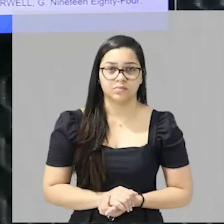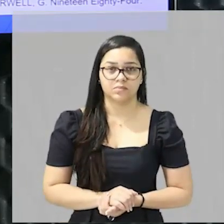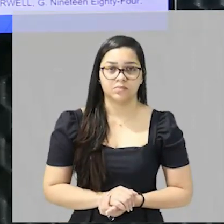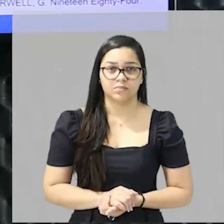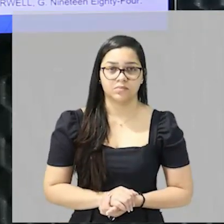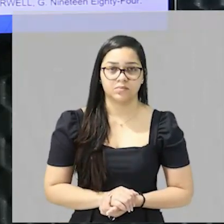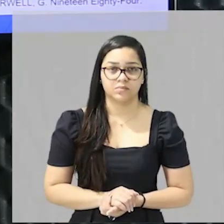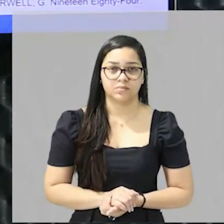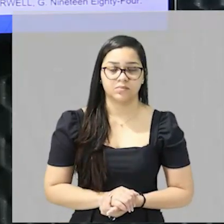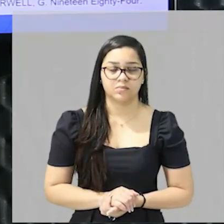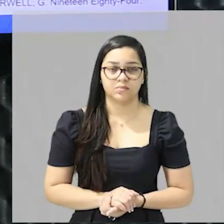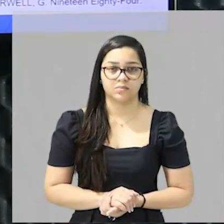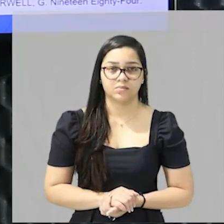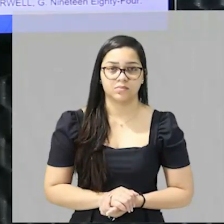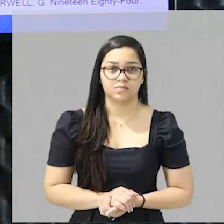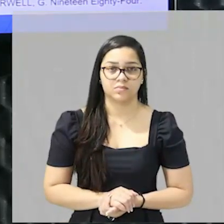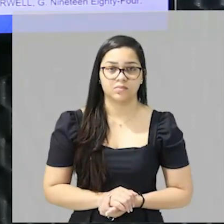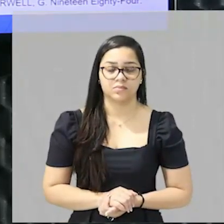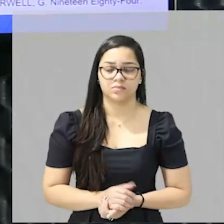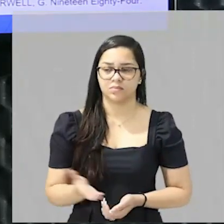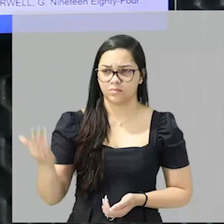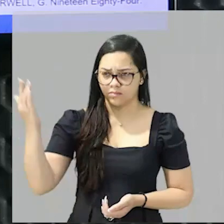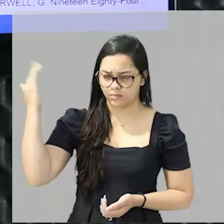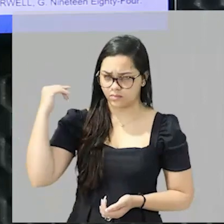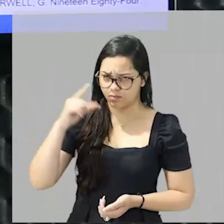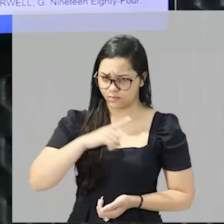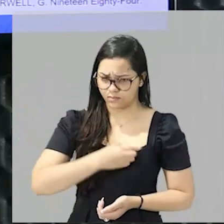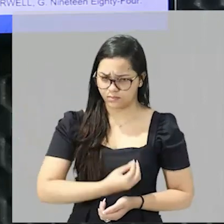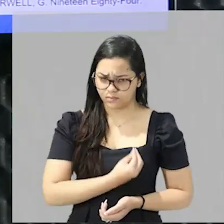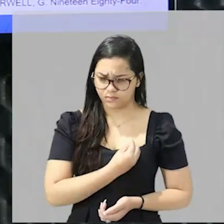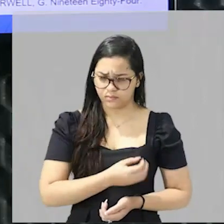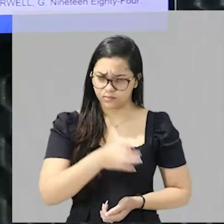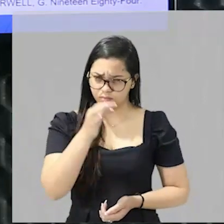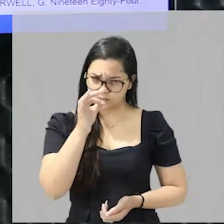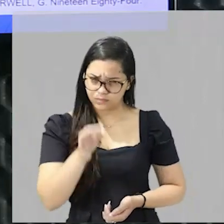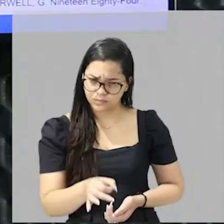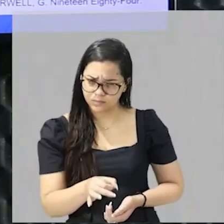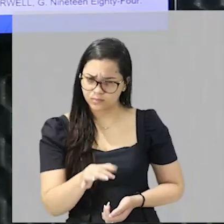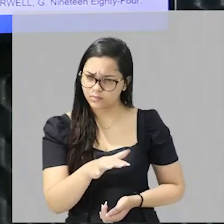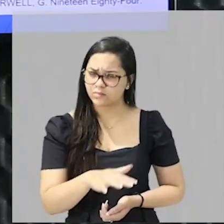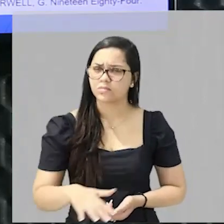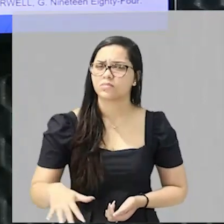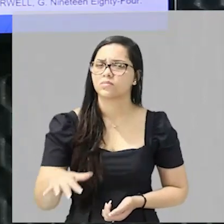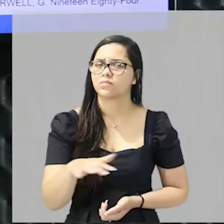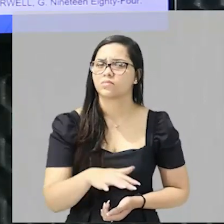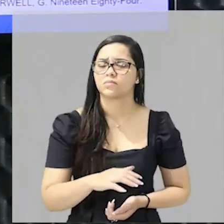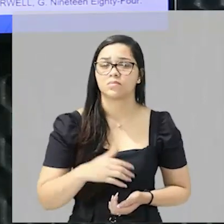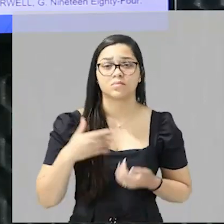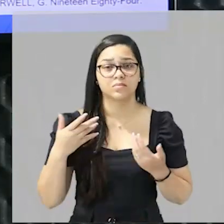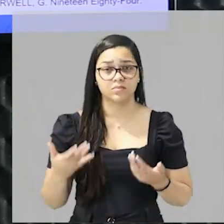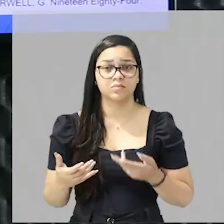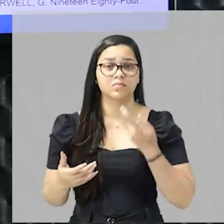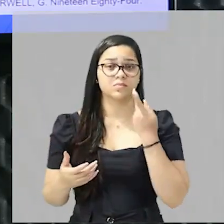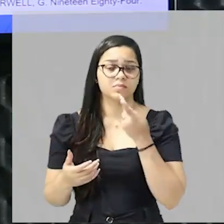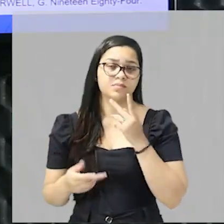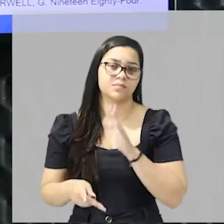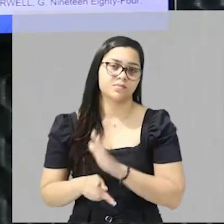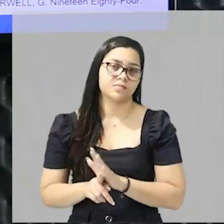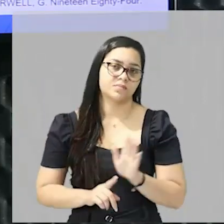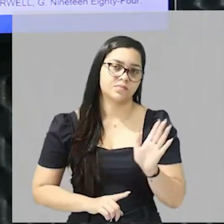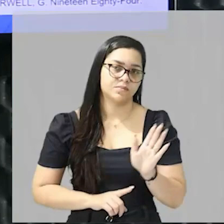in space? Será que o passado existe concretamente no espaço? Então, é ele fazendo esse